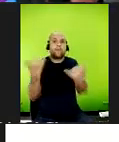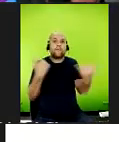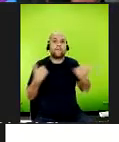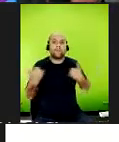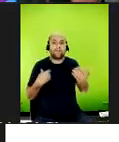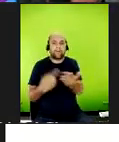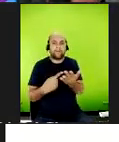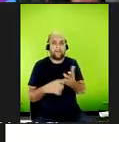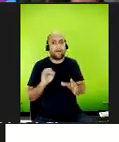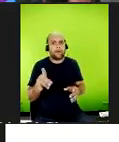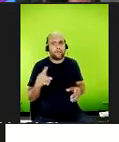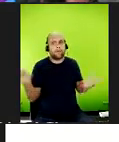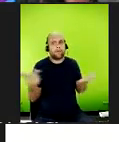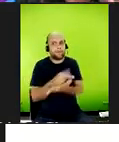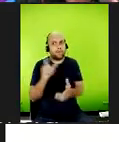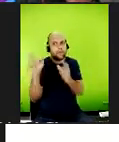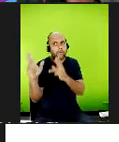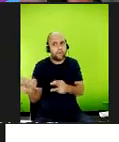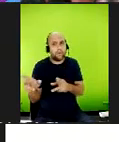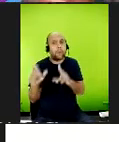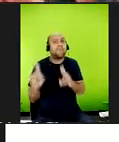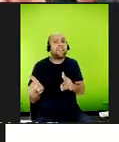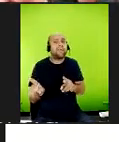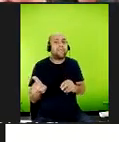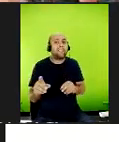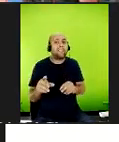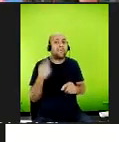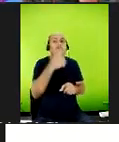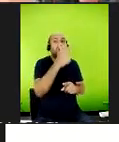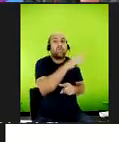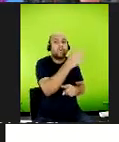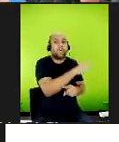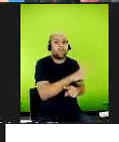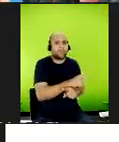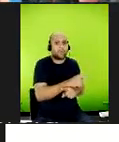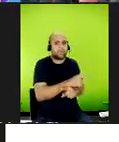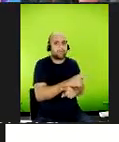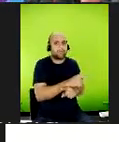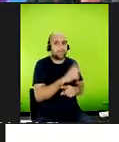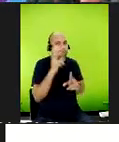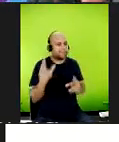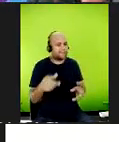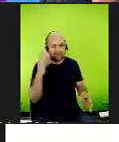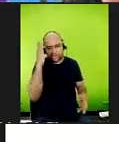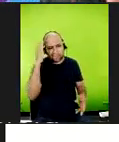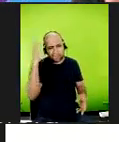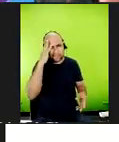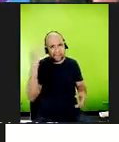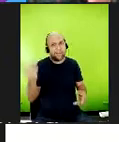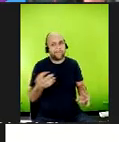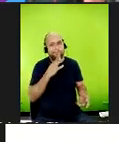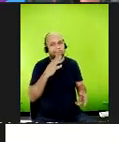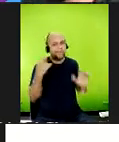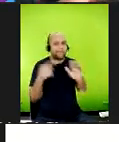isso aconteceu desse jeito é mas isso assim e aquele aquele não falei batata sabia é só caixa economias médico já